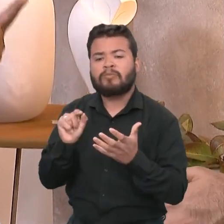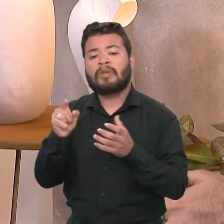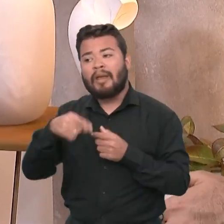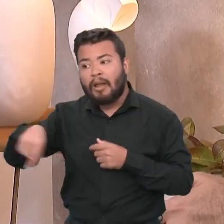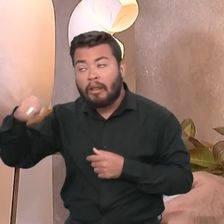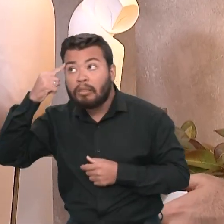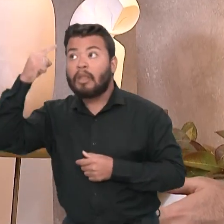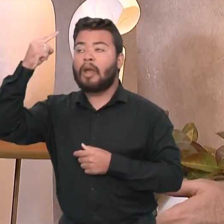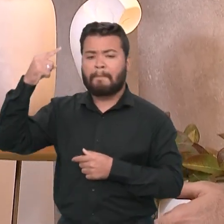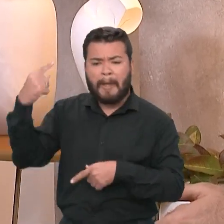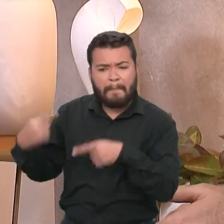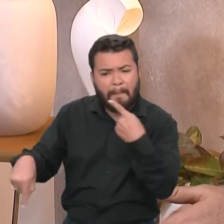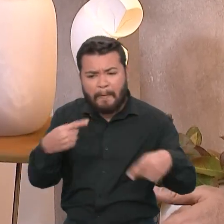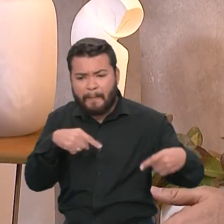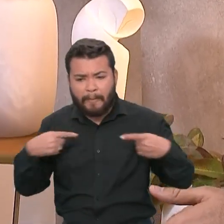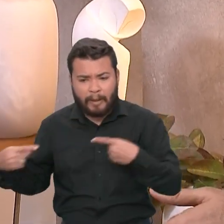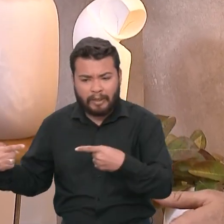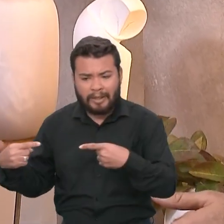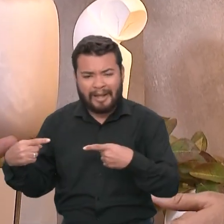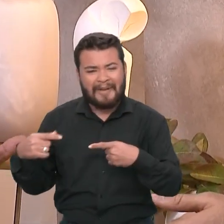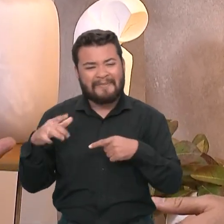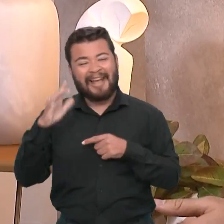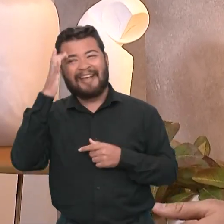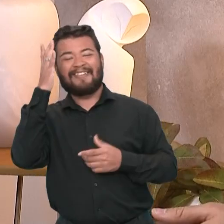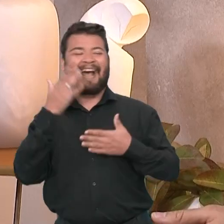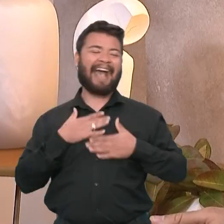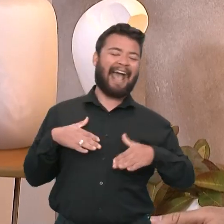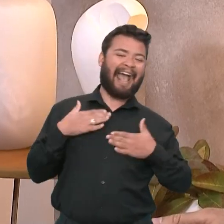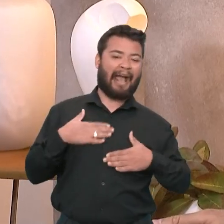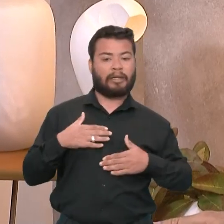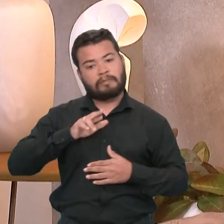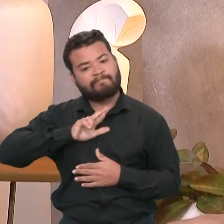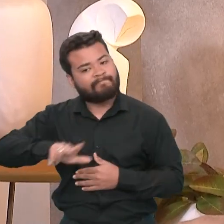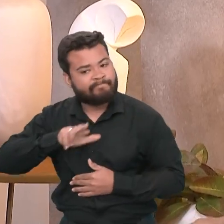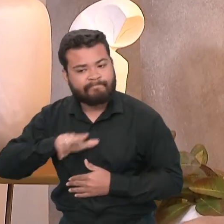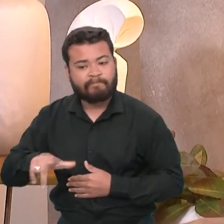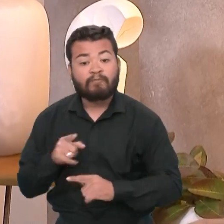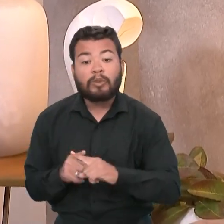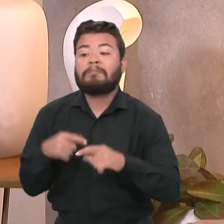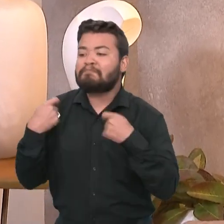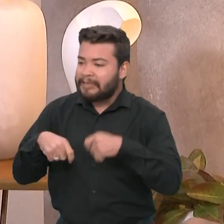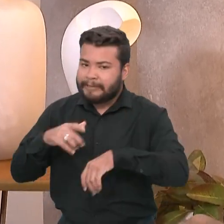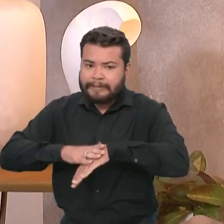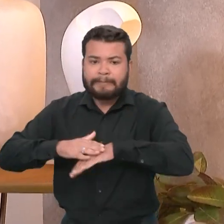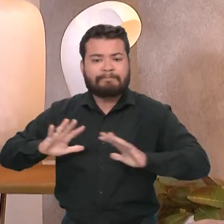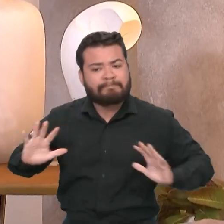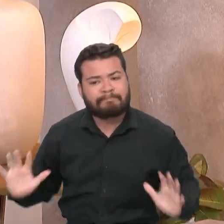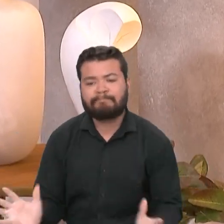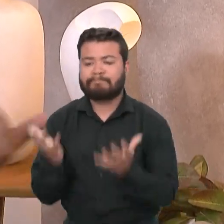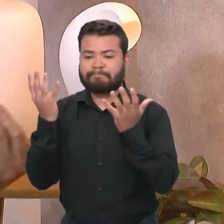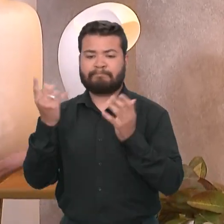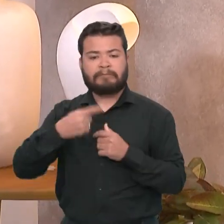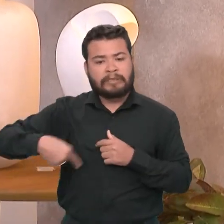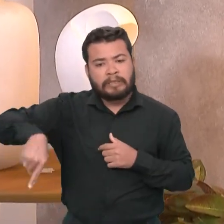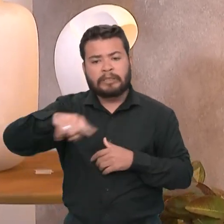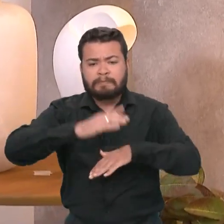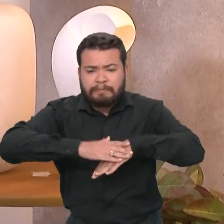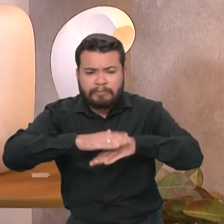discutidas, mas sempre é um desafio. Sempre é um desafio porque é um desafio de incentivo, é um desafio das pressões que os estudantes têm para poder produzir cada vez